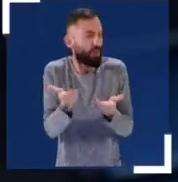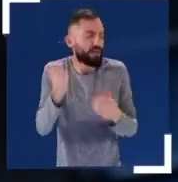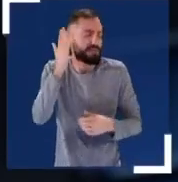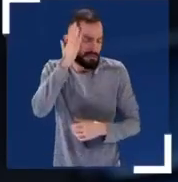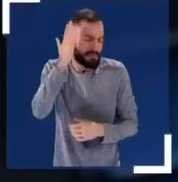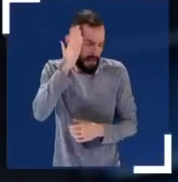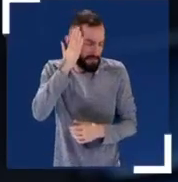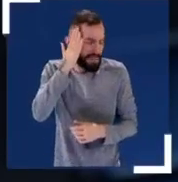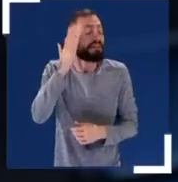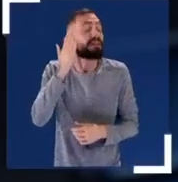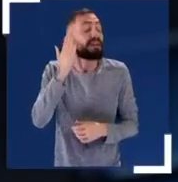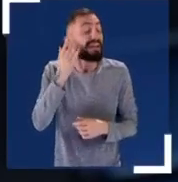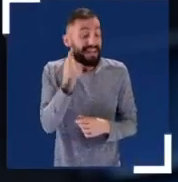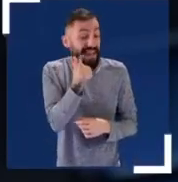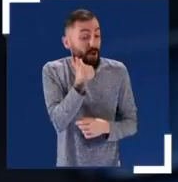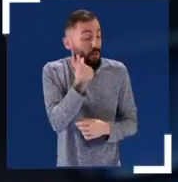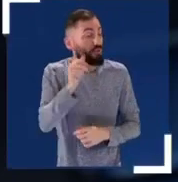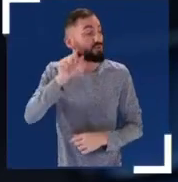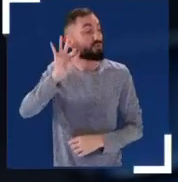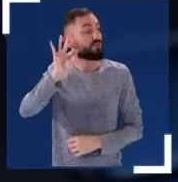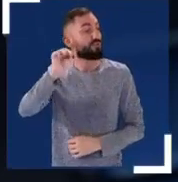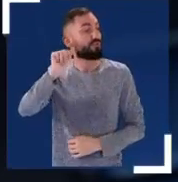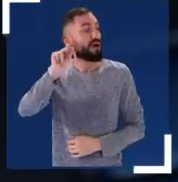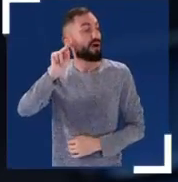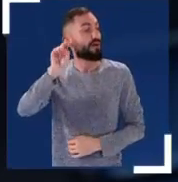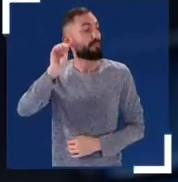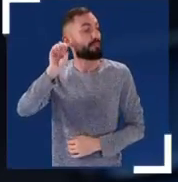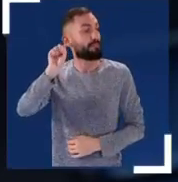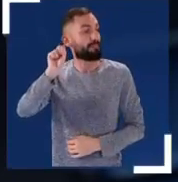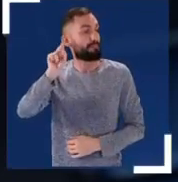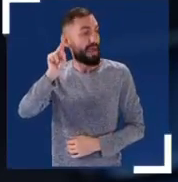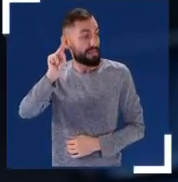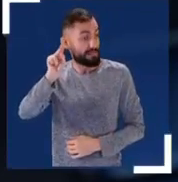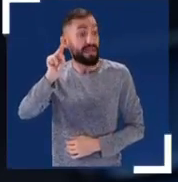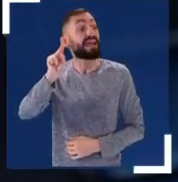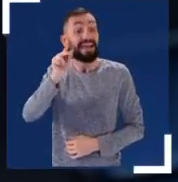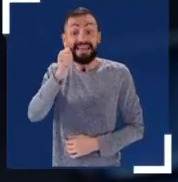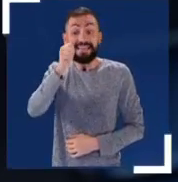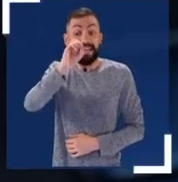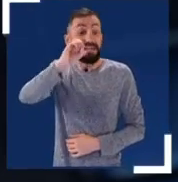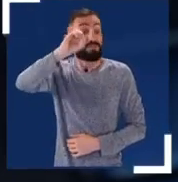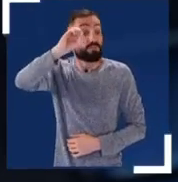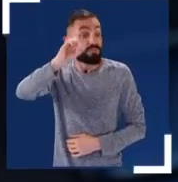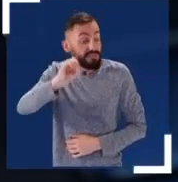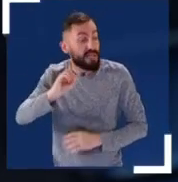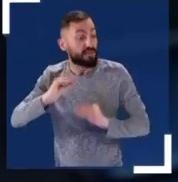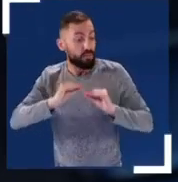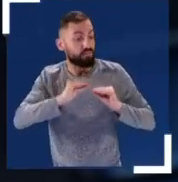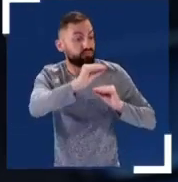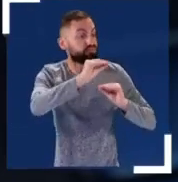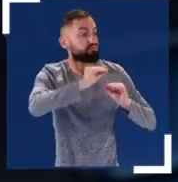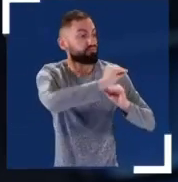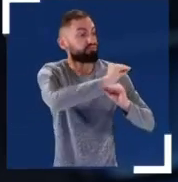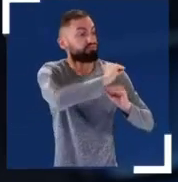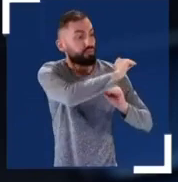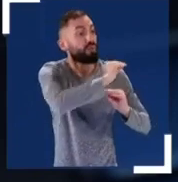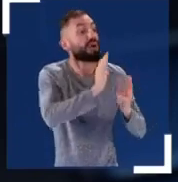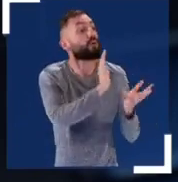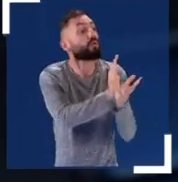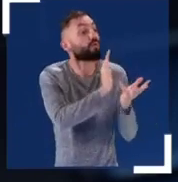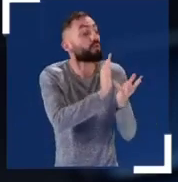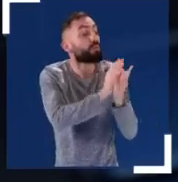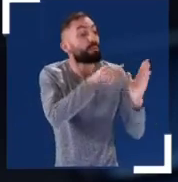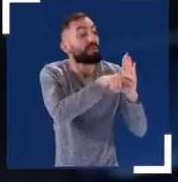que dos recursos da FAPESP, 10% passaram a poder ajudar todos os institutos de pesquisa, os institutos agronômicos do Estado de São